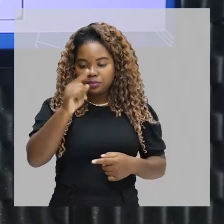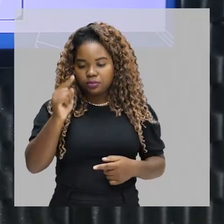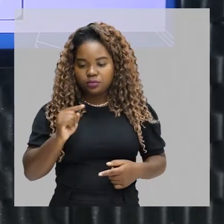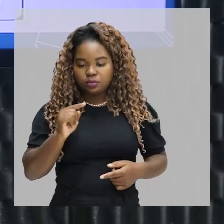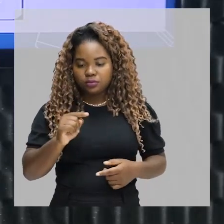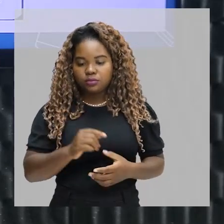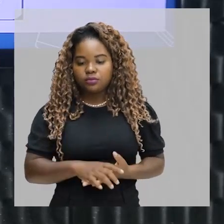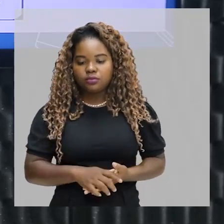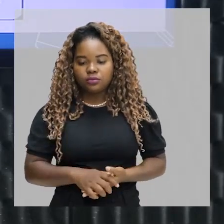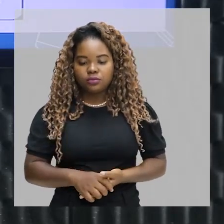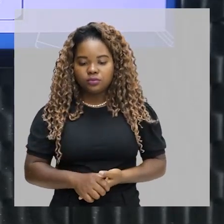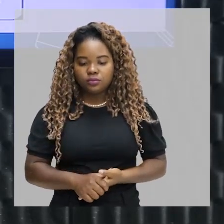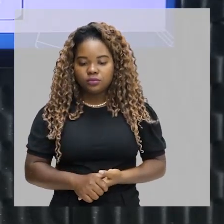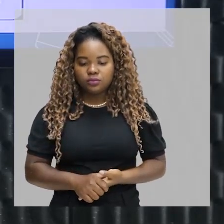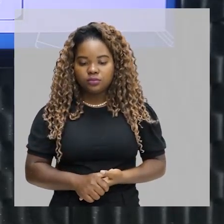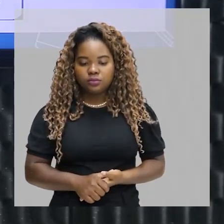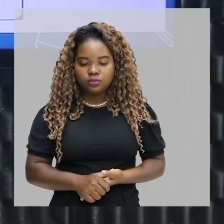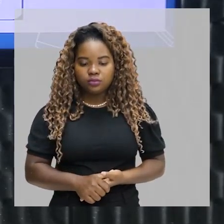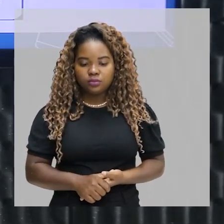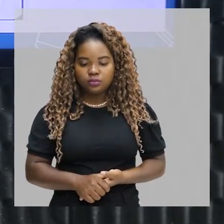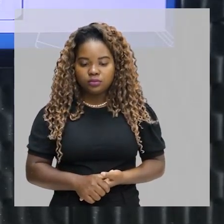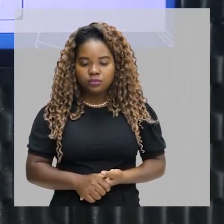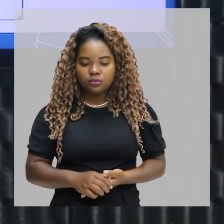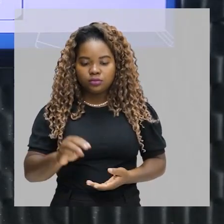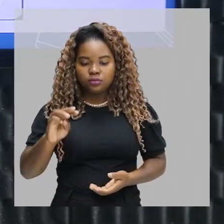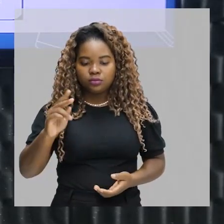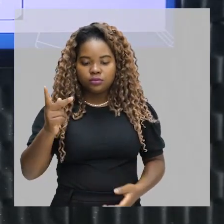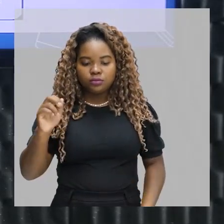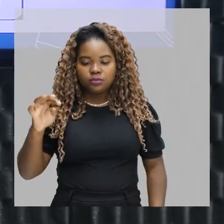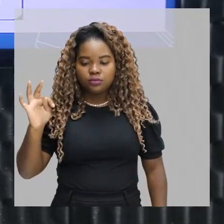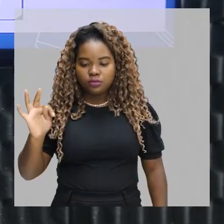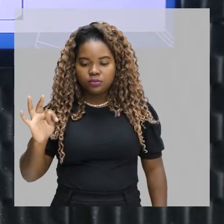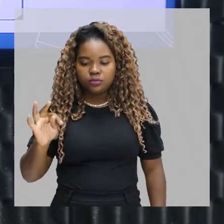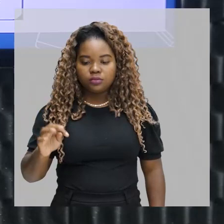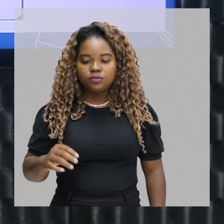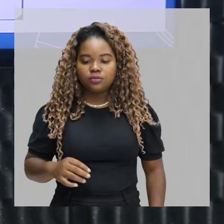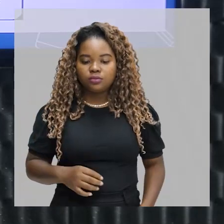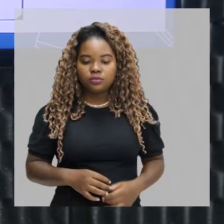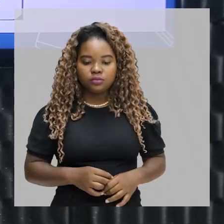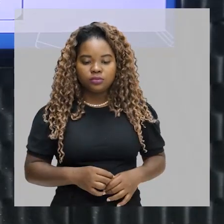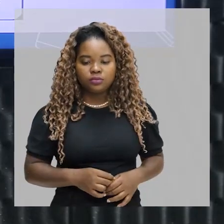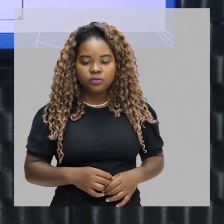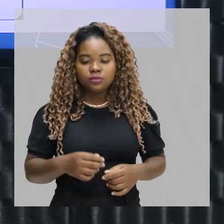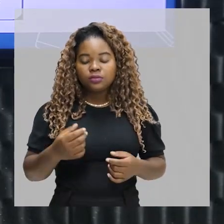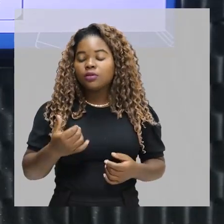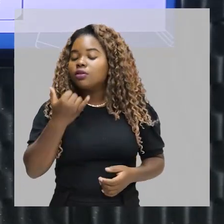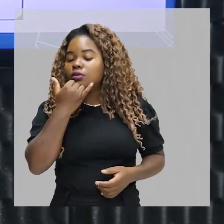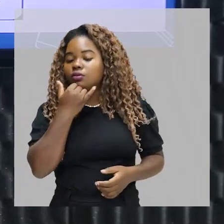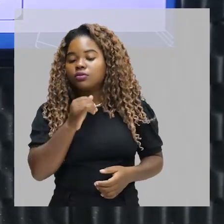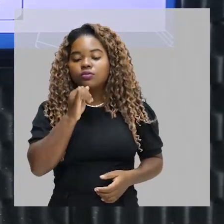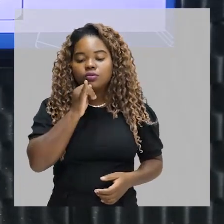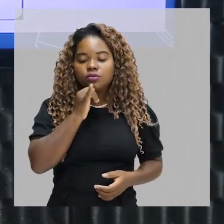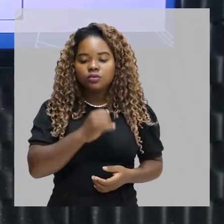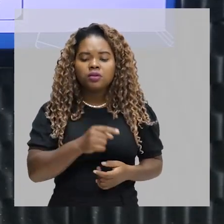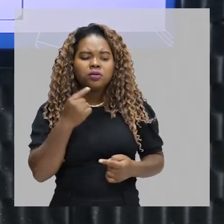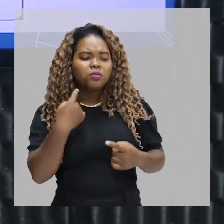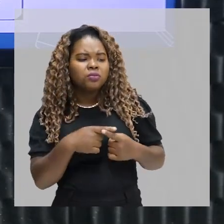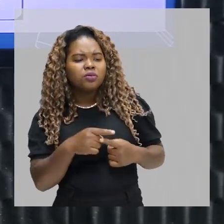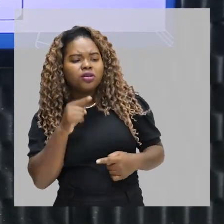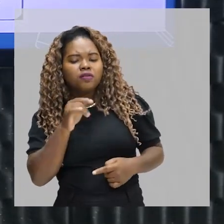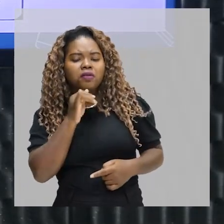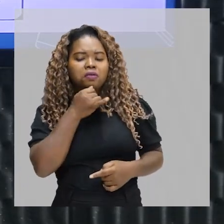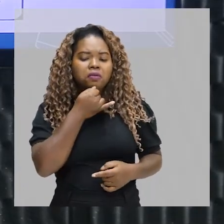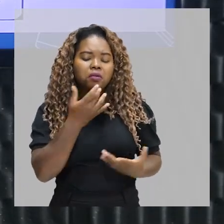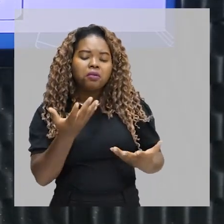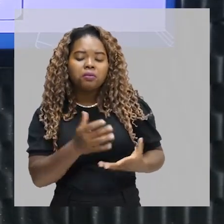para saber a razão ou uma explicação. Why are you sad? Por que você está triste? Why didn't you